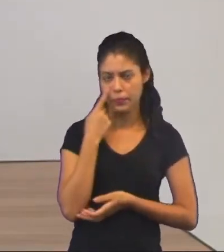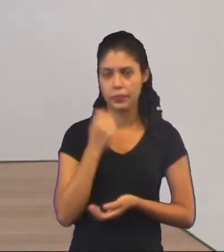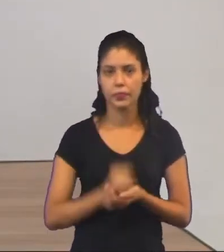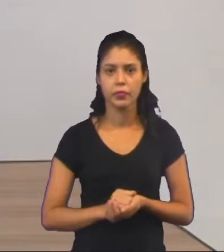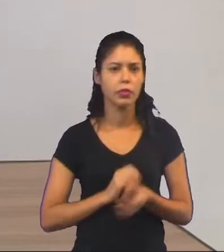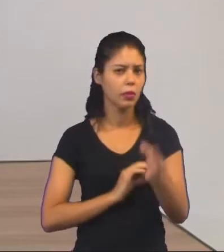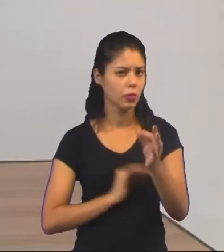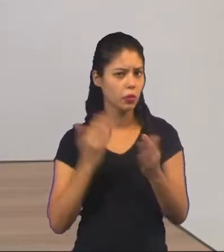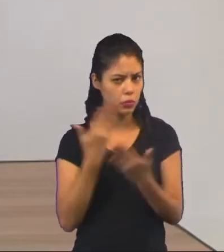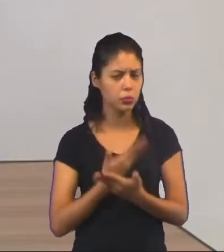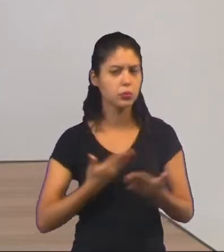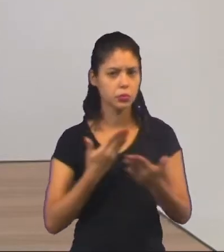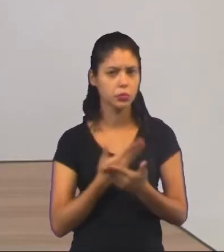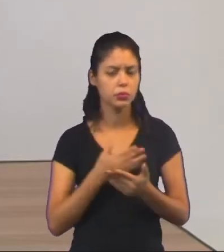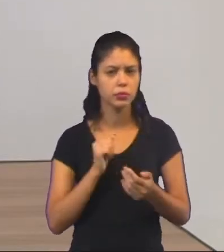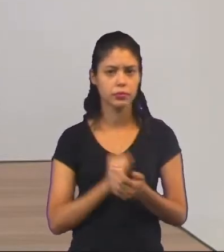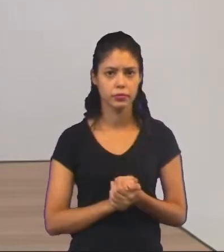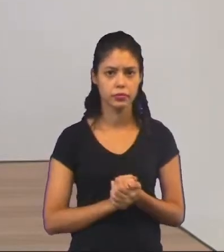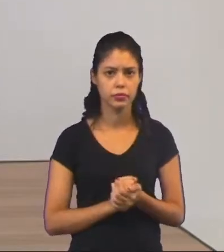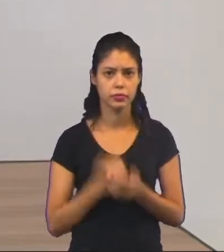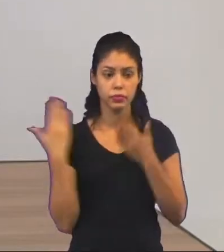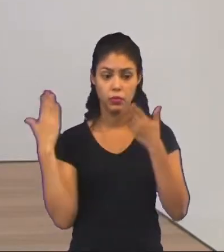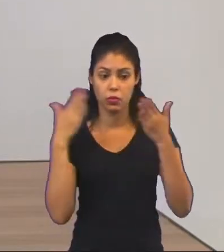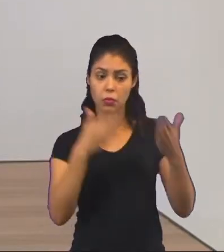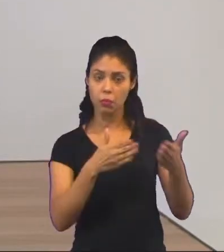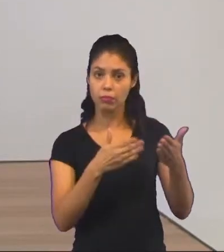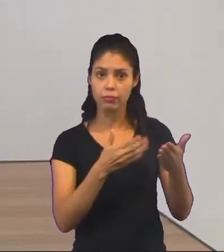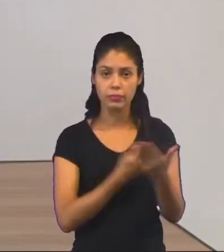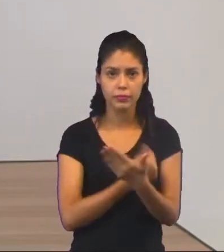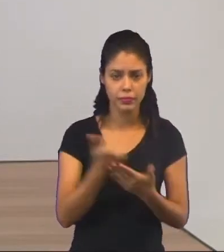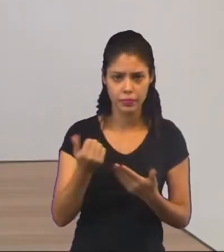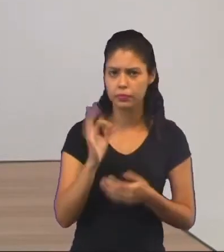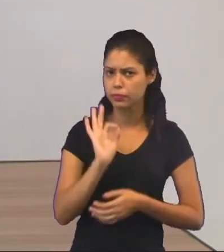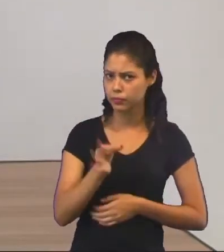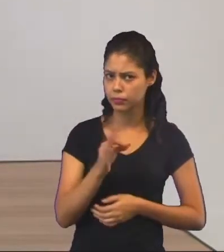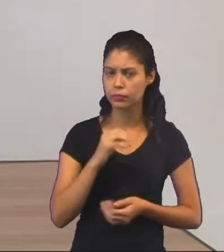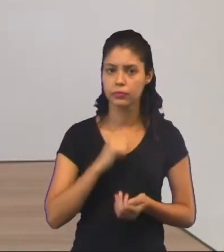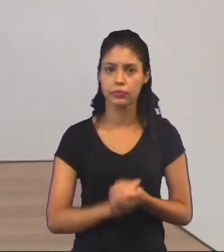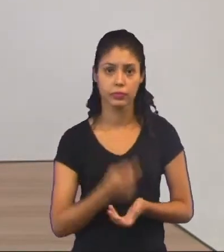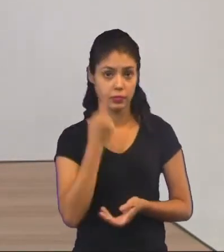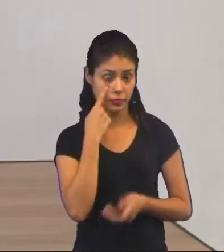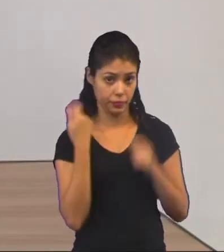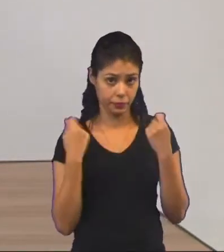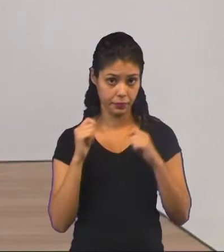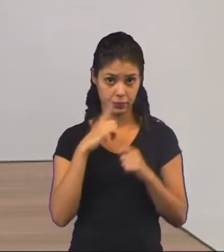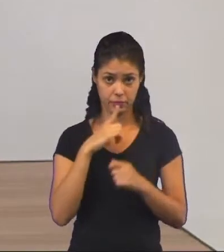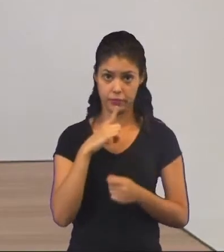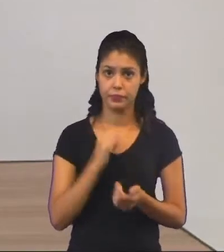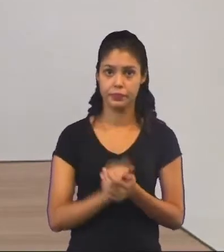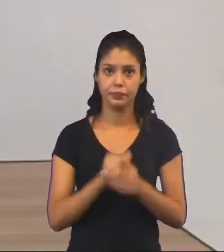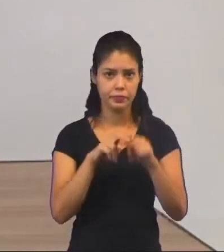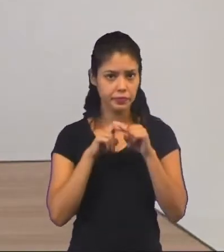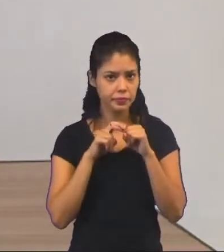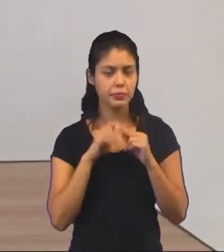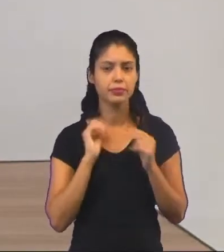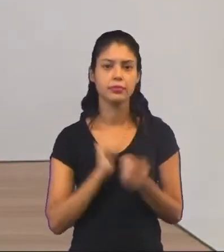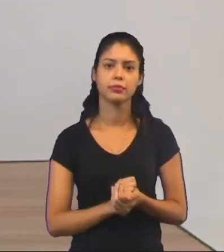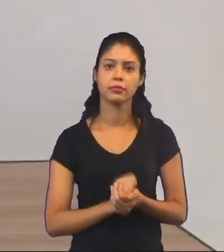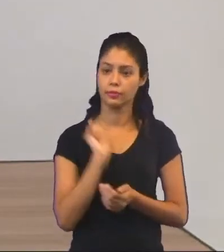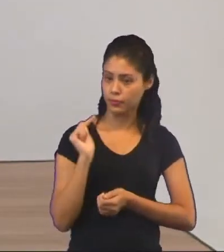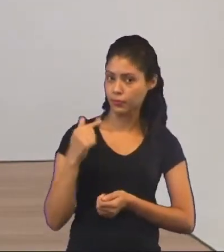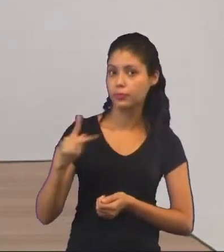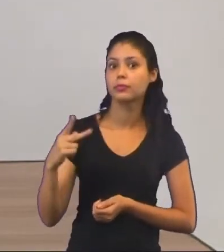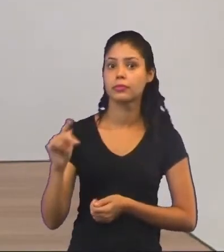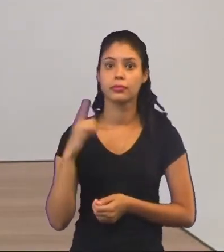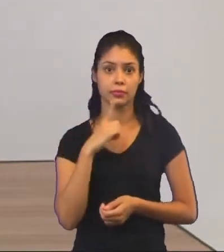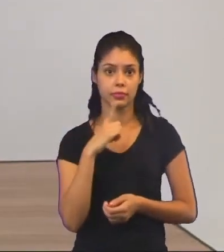uma orientação, sem um norte de ação. Concordam comigo? Então ele é necessário justamente por isso, porque é por ele